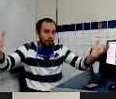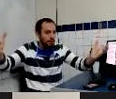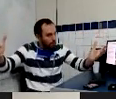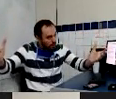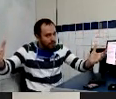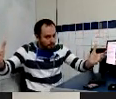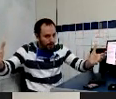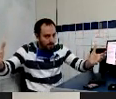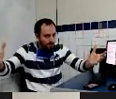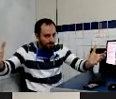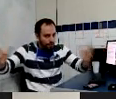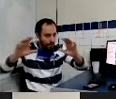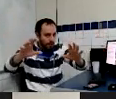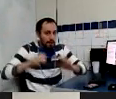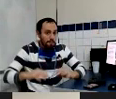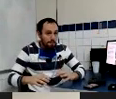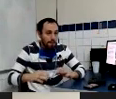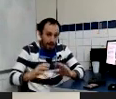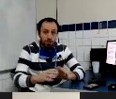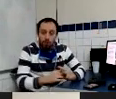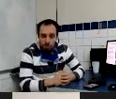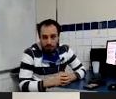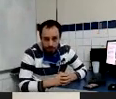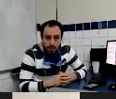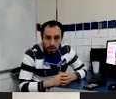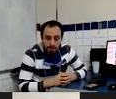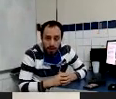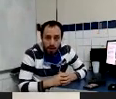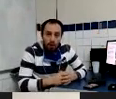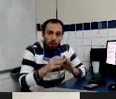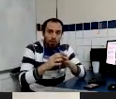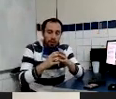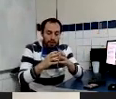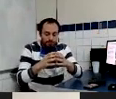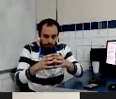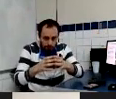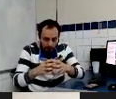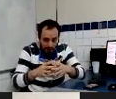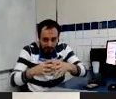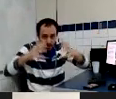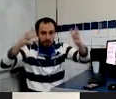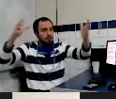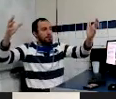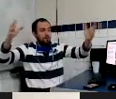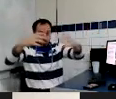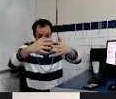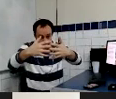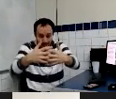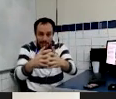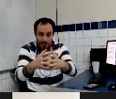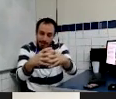que já está aumentando cada vez mais? É isso que eu vou mostrar para vocês. Como que esses grandes,